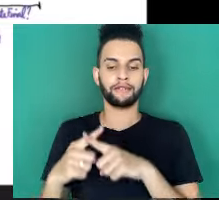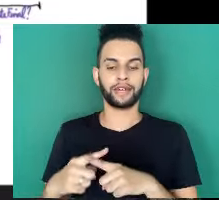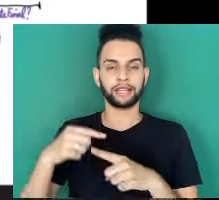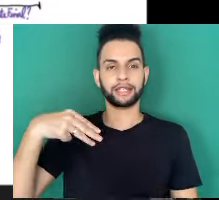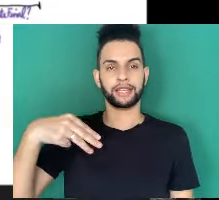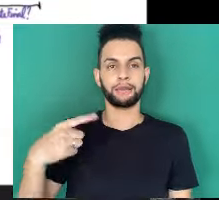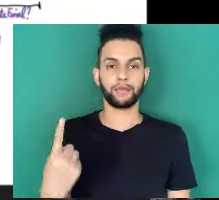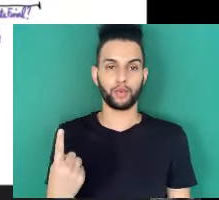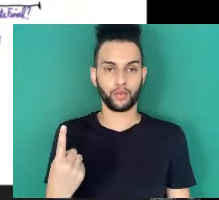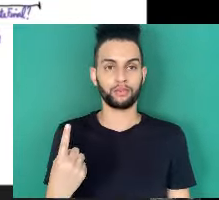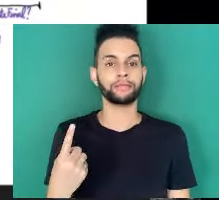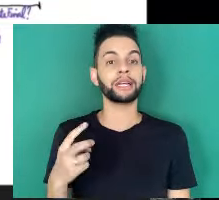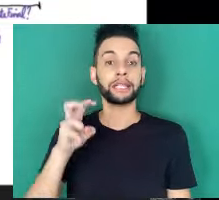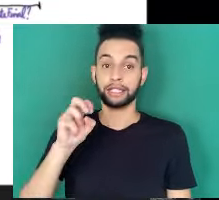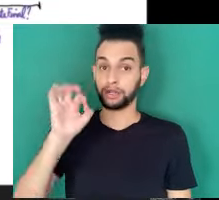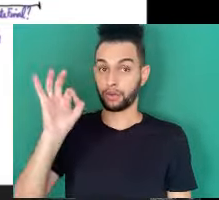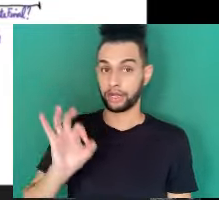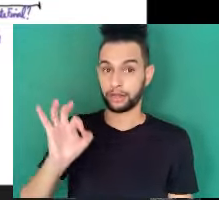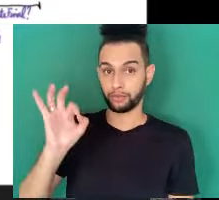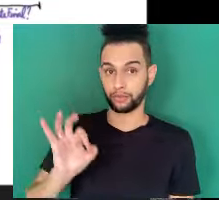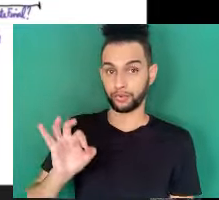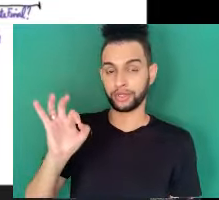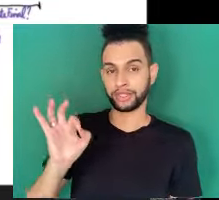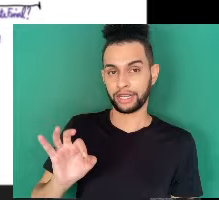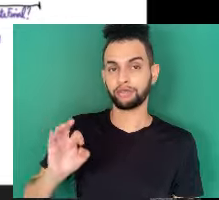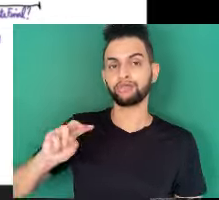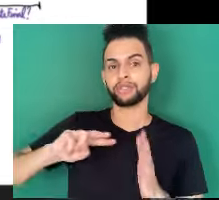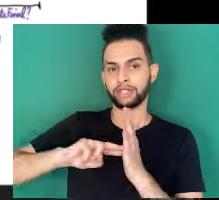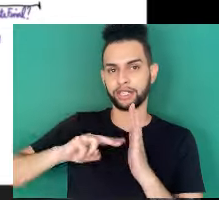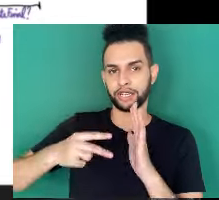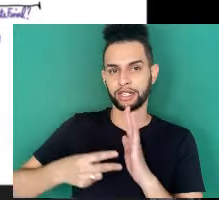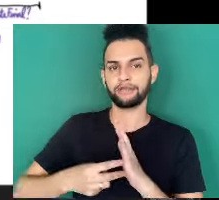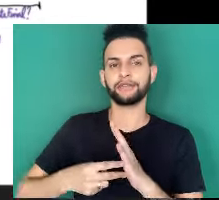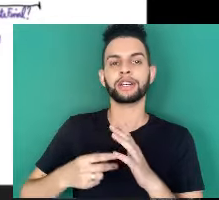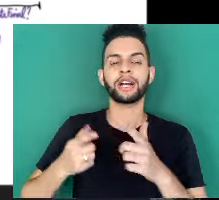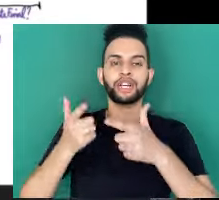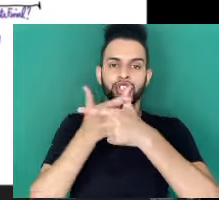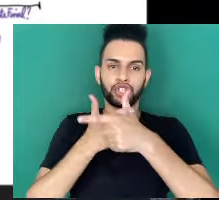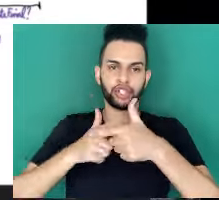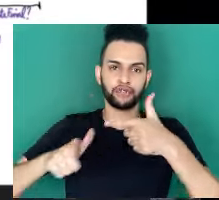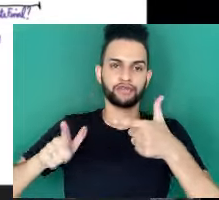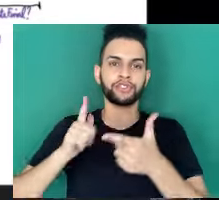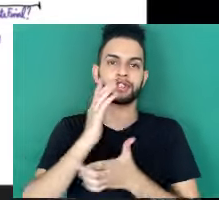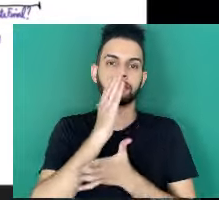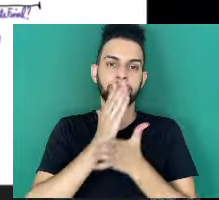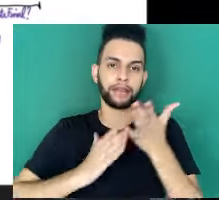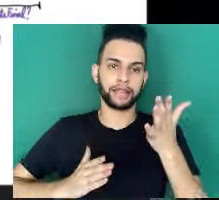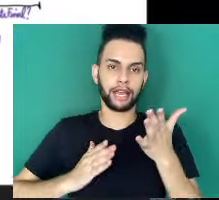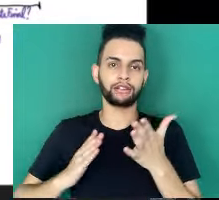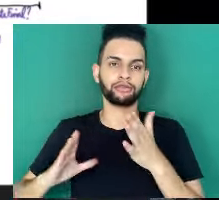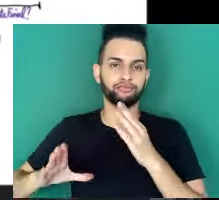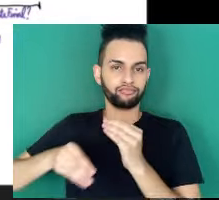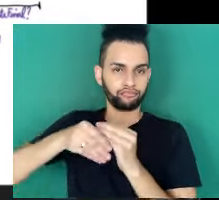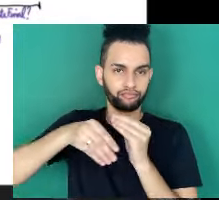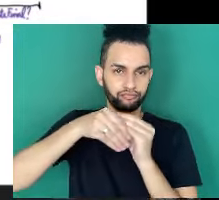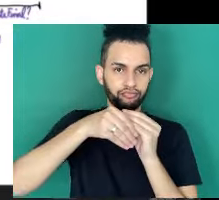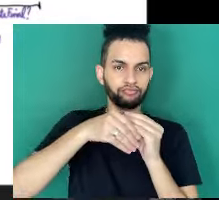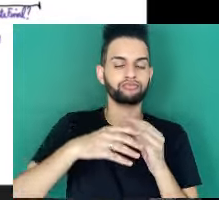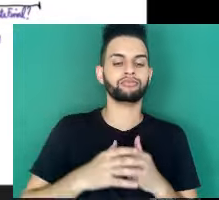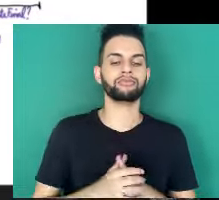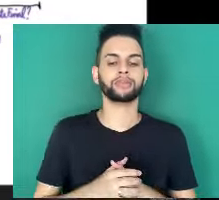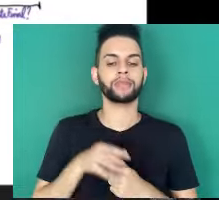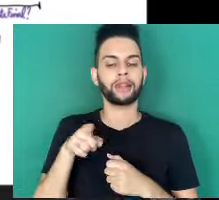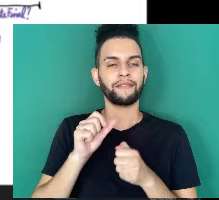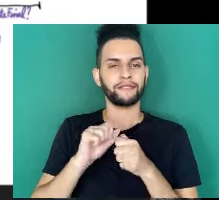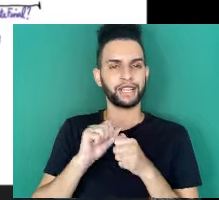alguma coisa é você multiplicar pela metade, né? Fazer a metade desse montante. Aqui, para